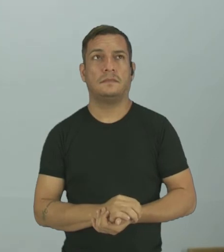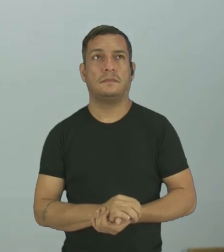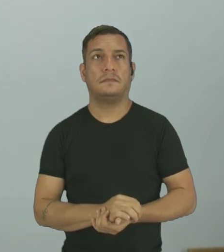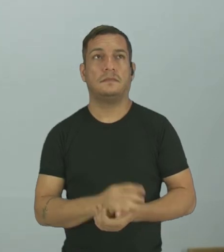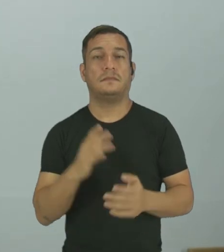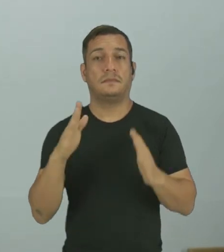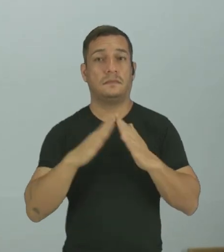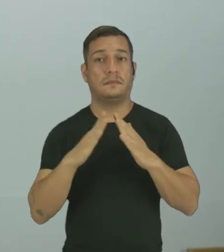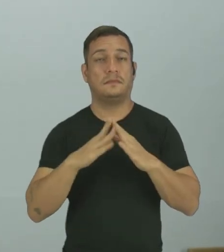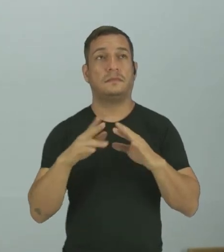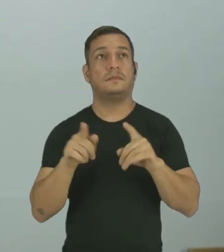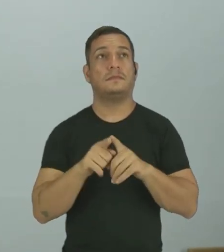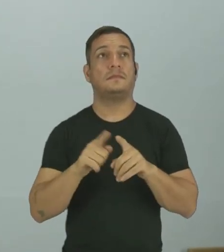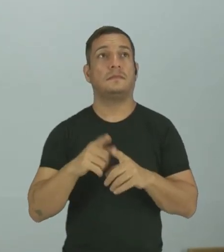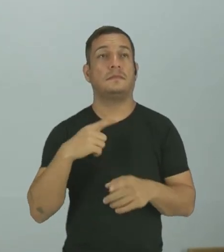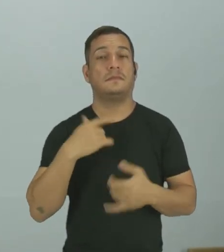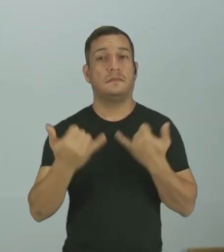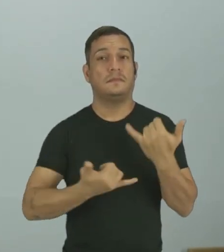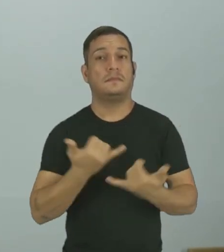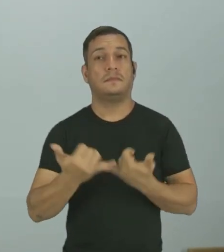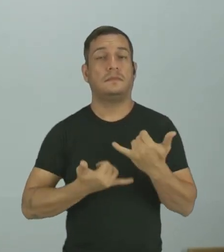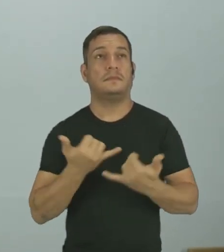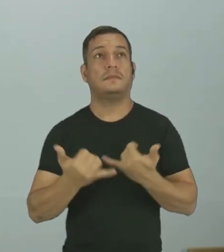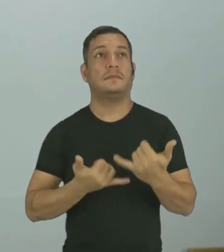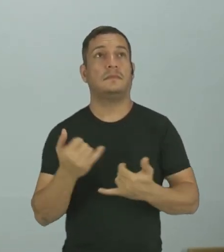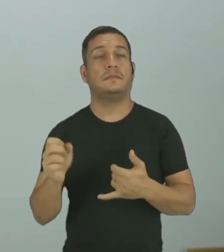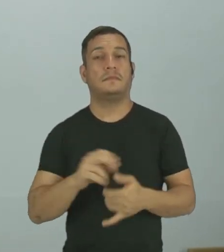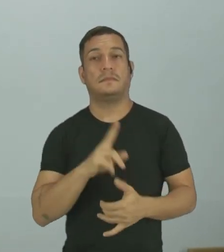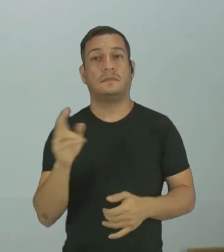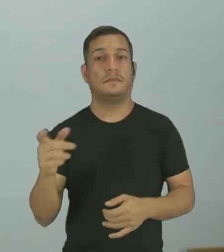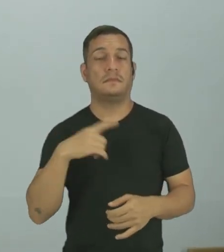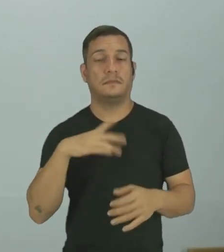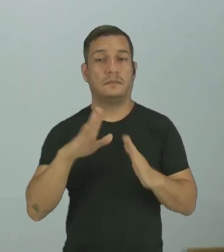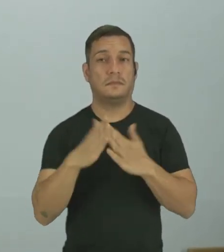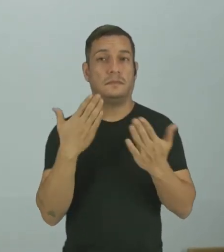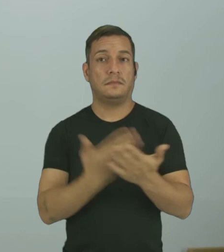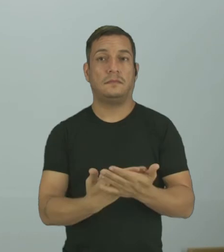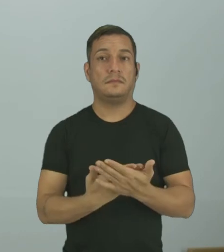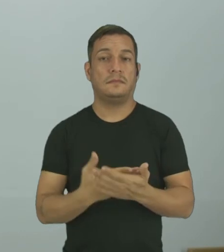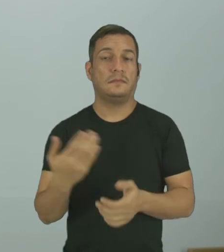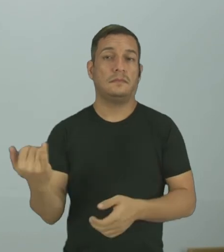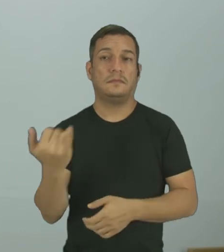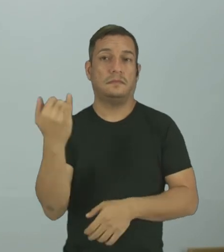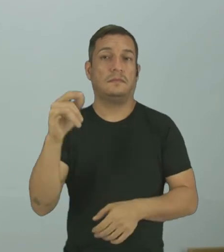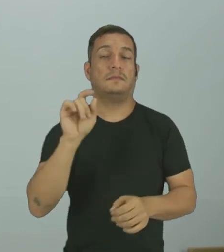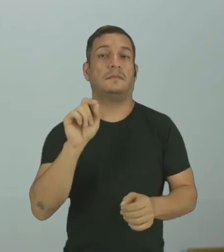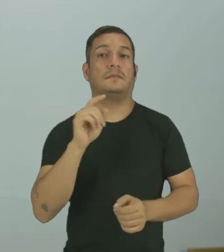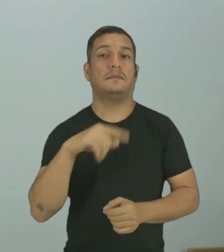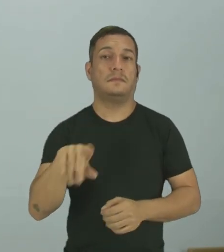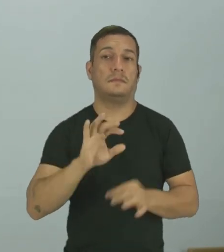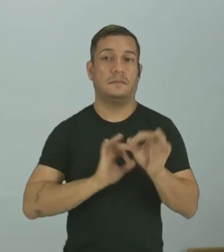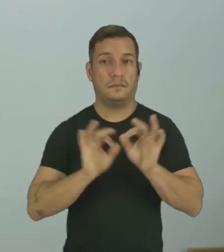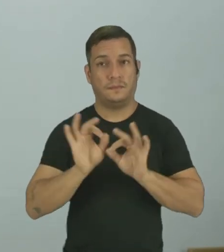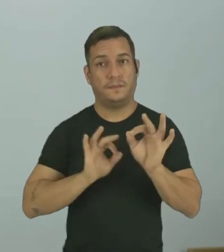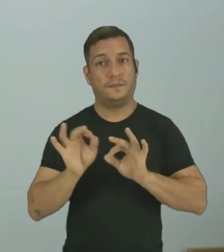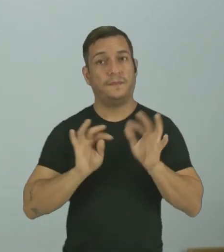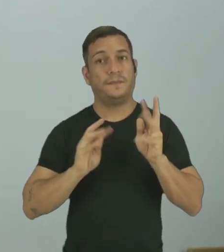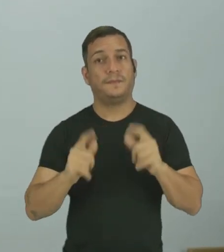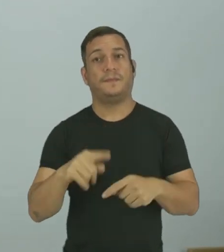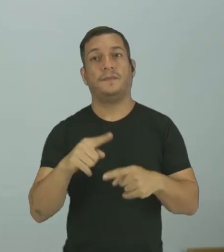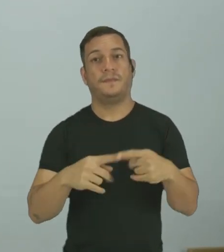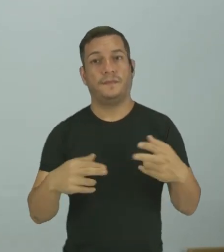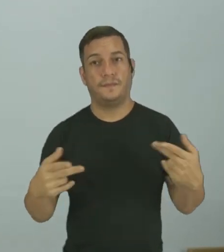Na sua casa, quando você está brincando, ou mesmo se estiver na escola, é importante que você organize todo o